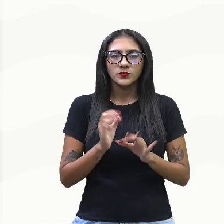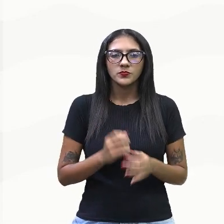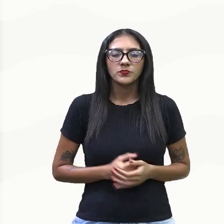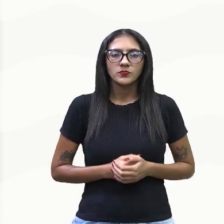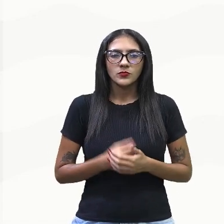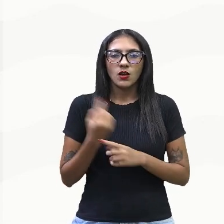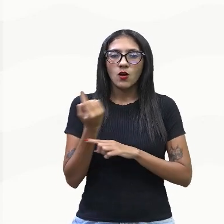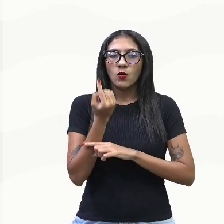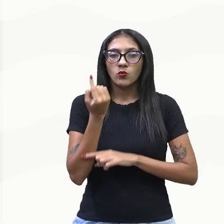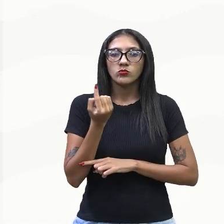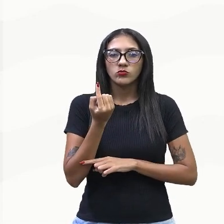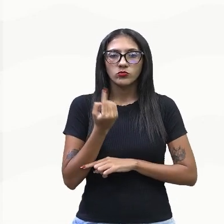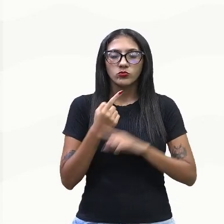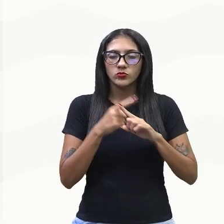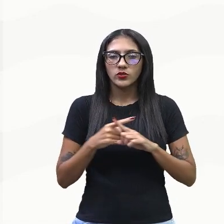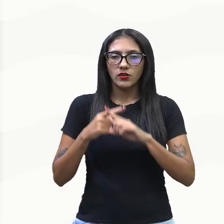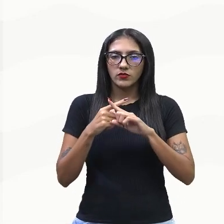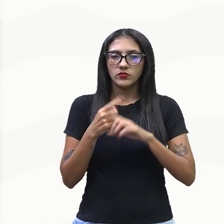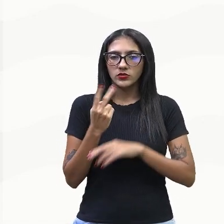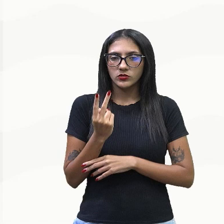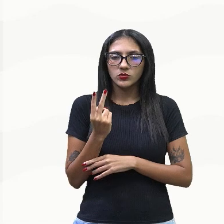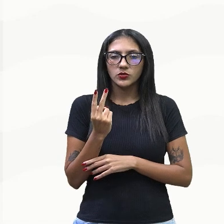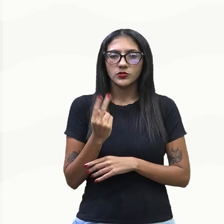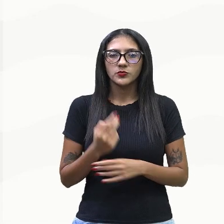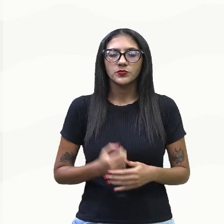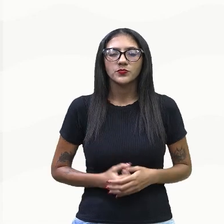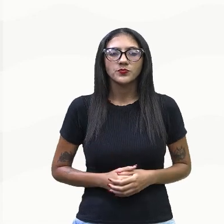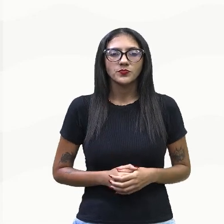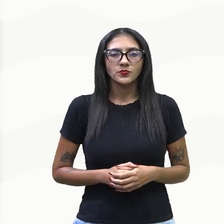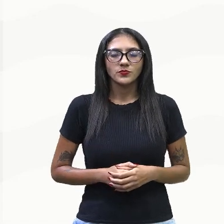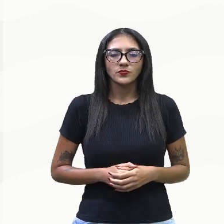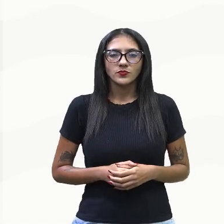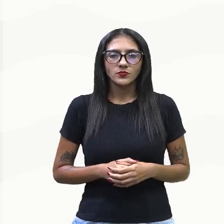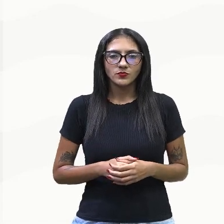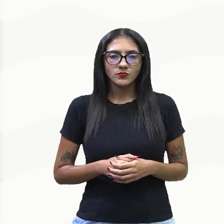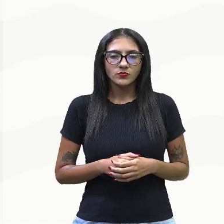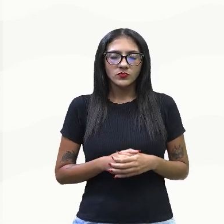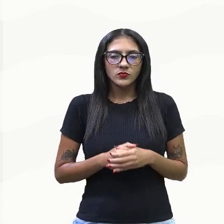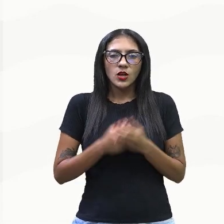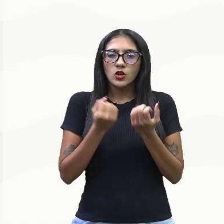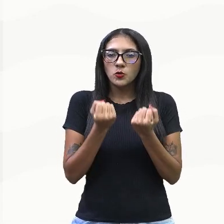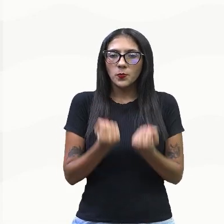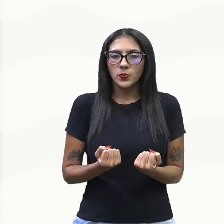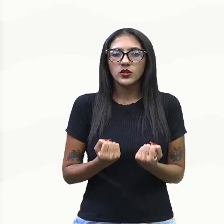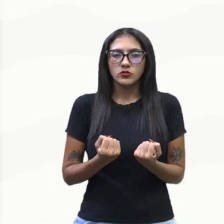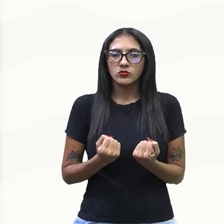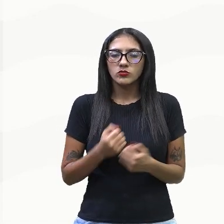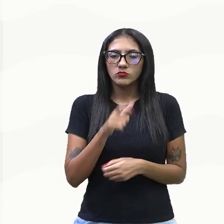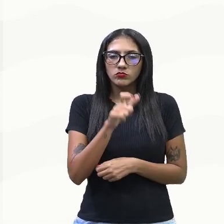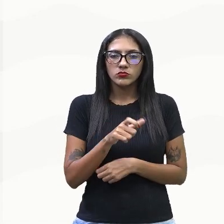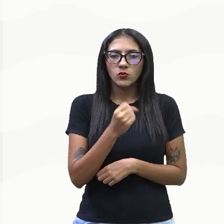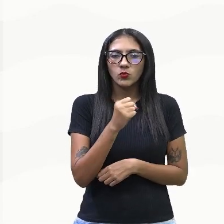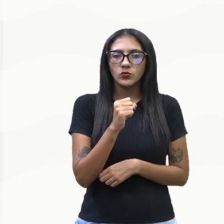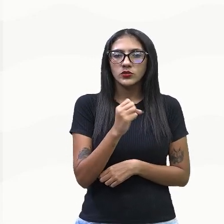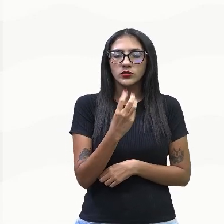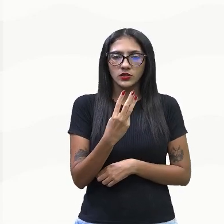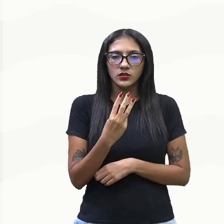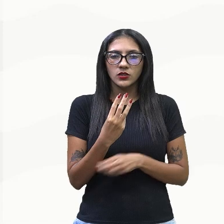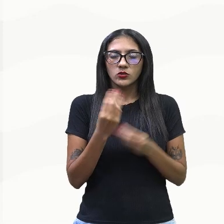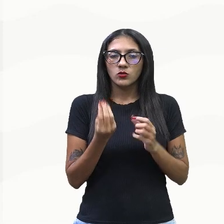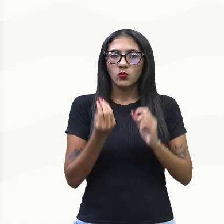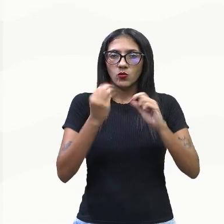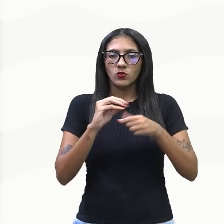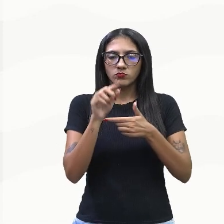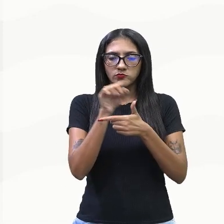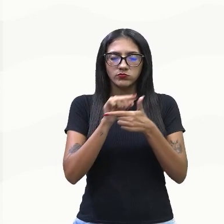cá, ó, multiplicado pelo expoente 2, ok? Está aqui o 2. E o peso do Cauã, que é 83, vai ficar aqui em cima.